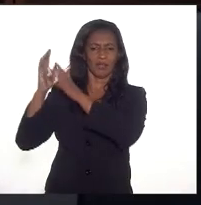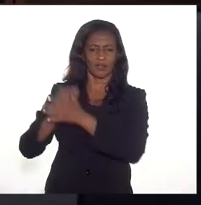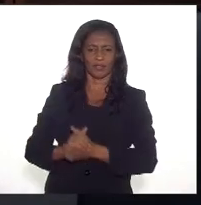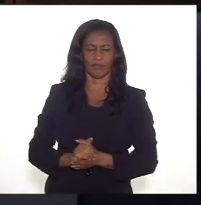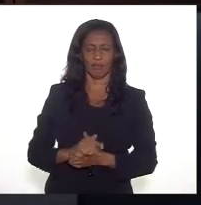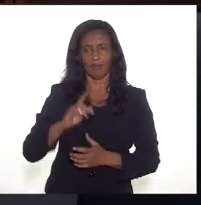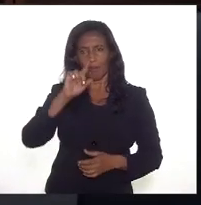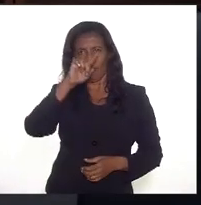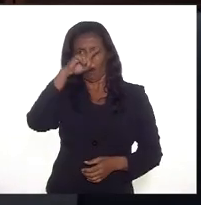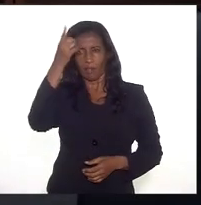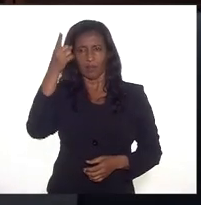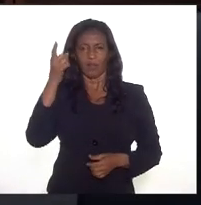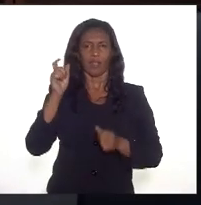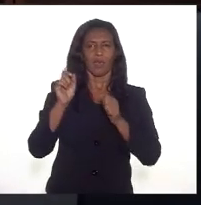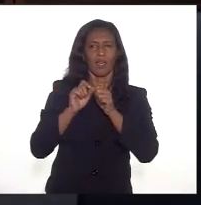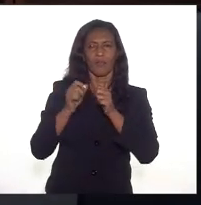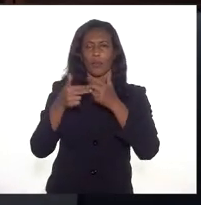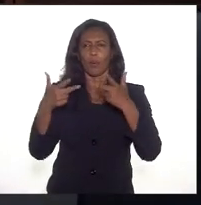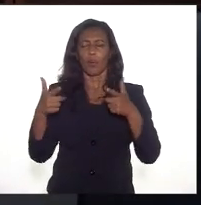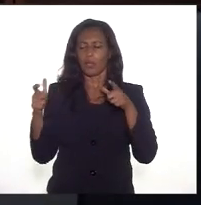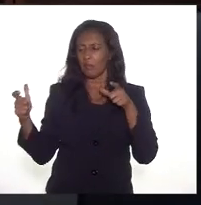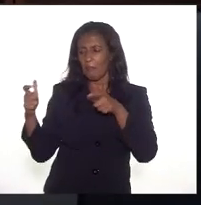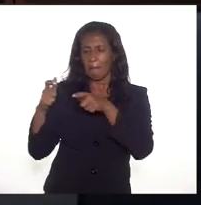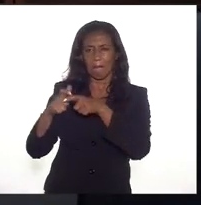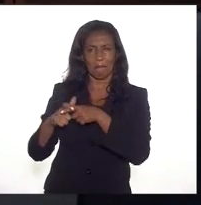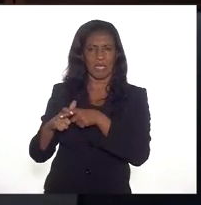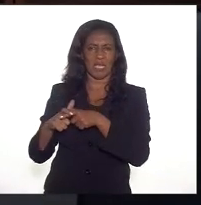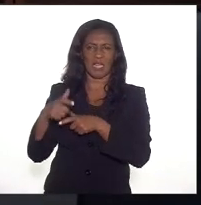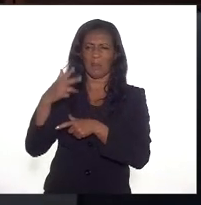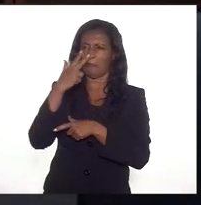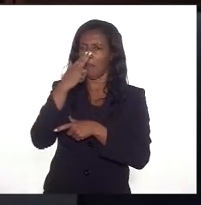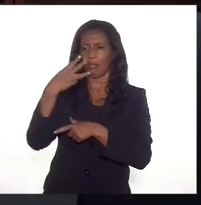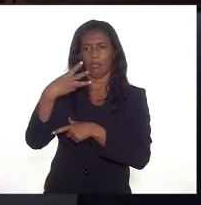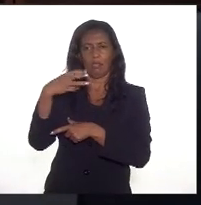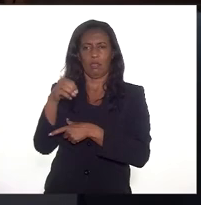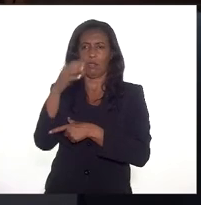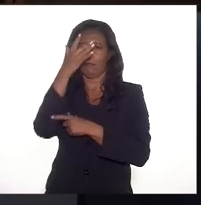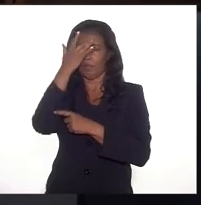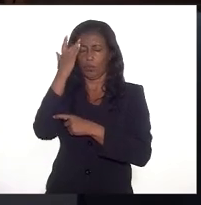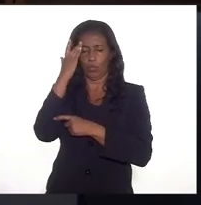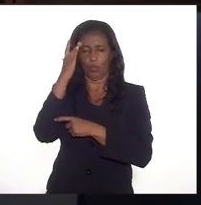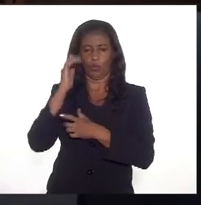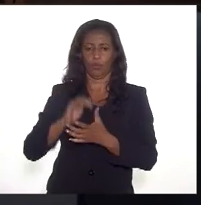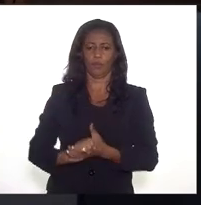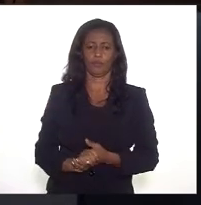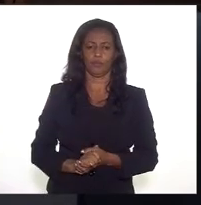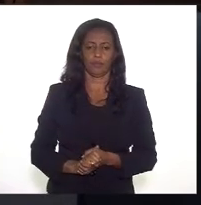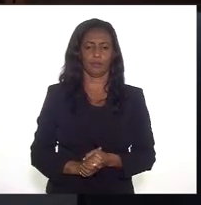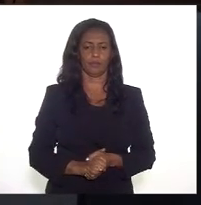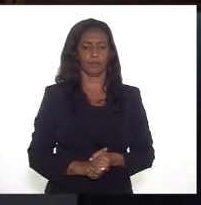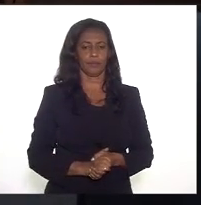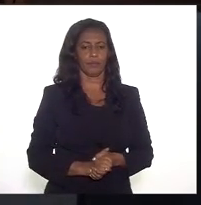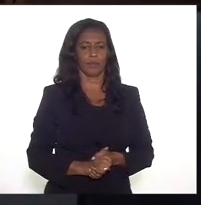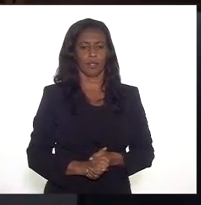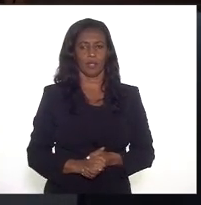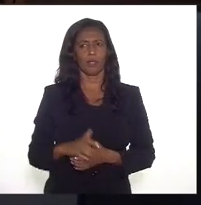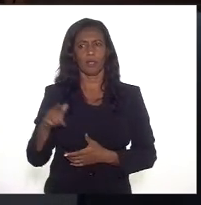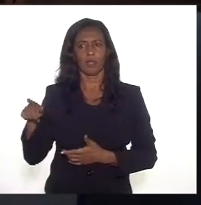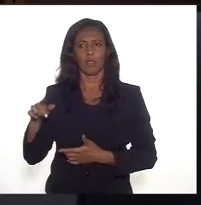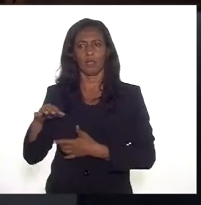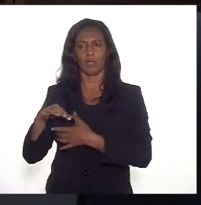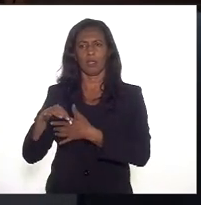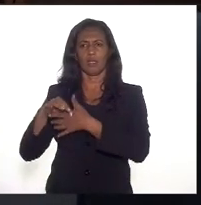A ideia é fazer uma coisa muito pequena, com 28, 30 pessoas, e onde estarão